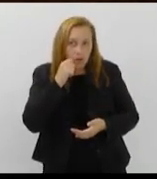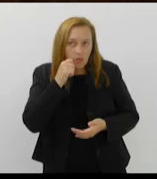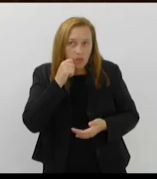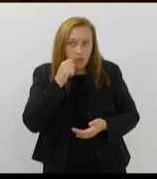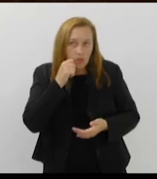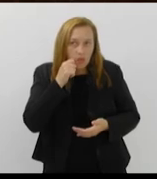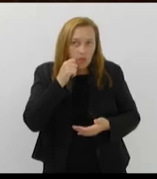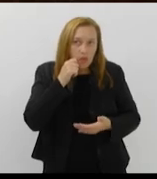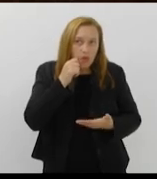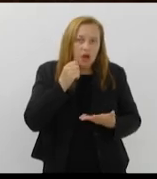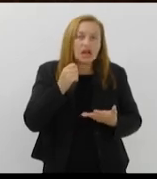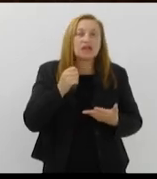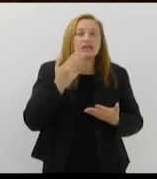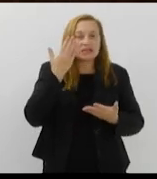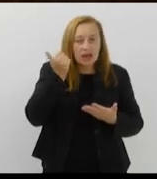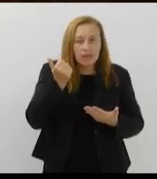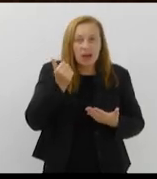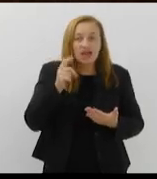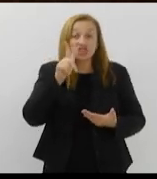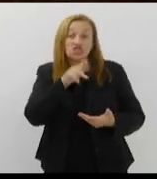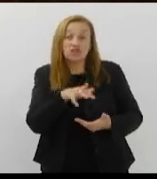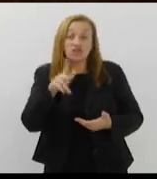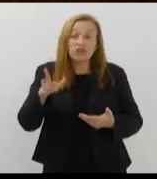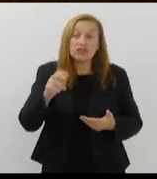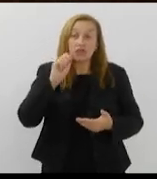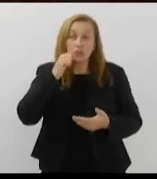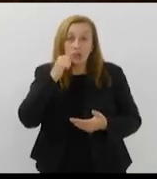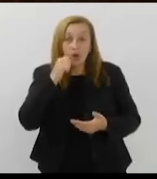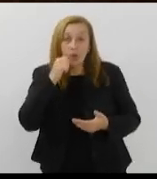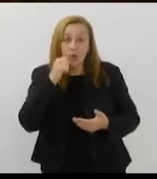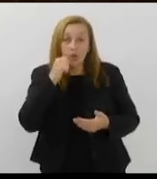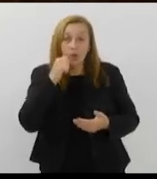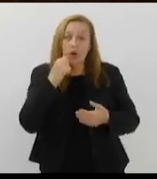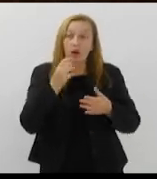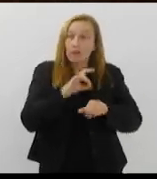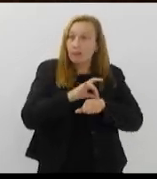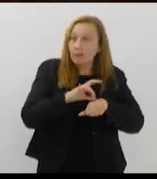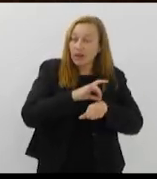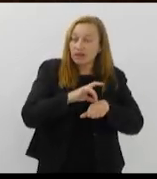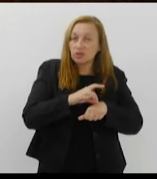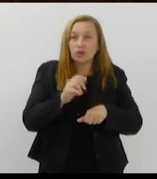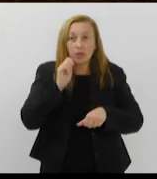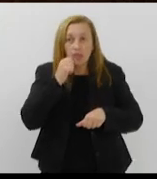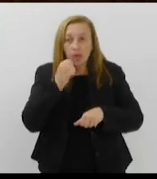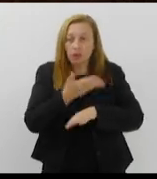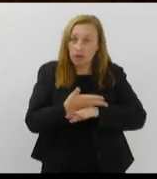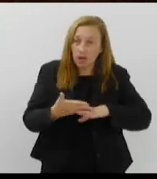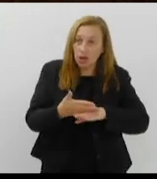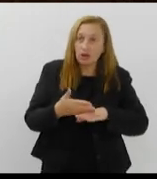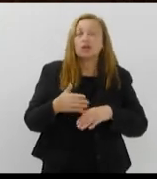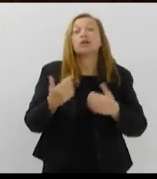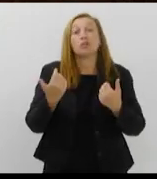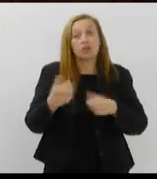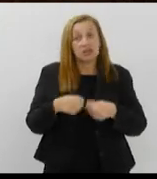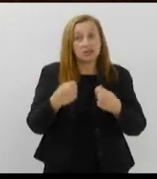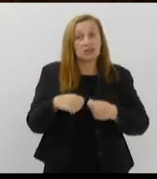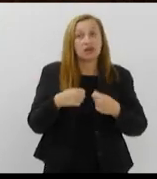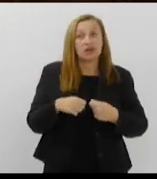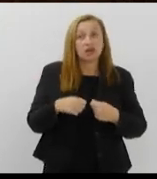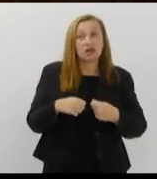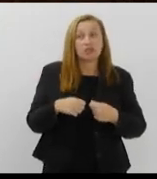o pão preto, a diferença dos outros, mas na padaria deveria ter e já funcionar um livro com a especificação,